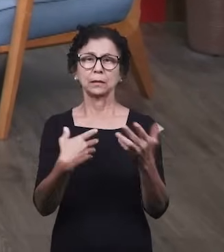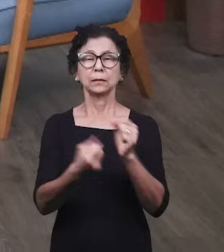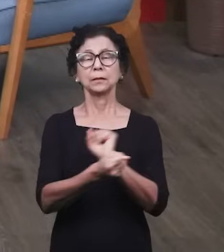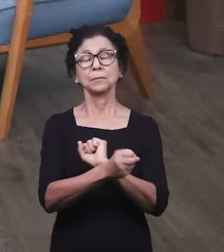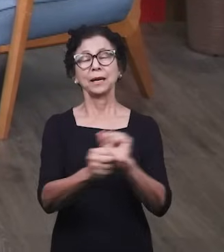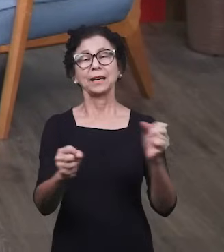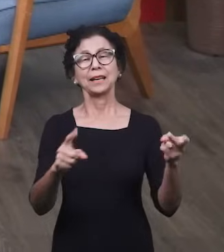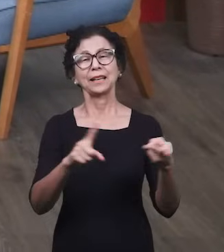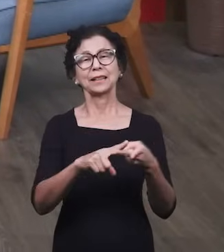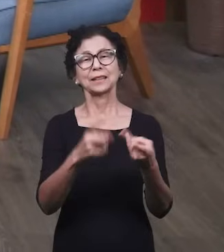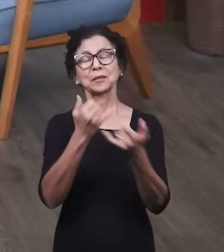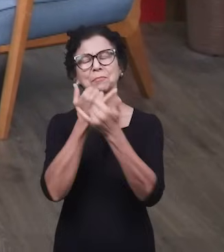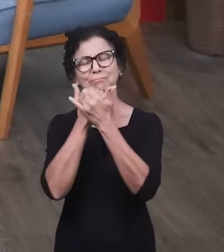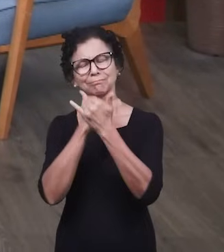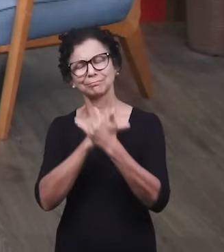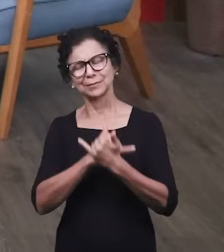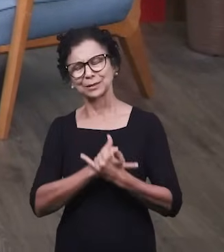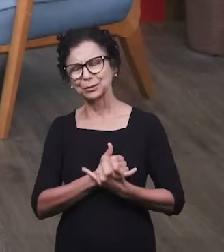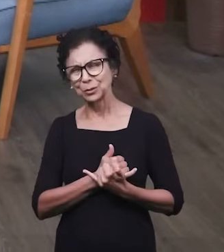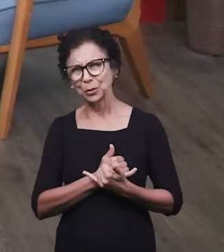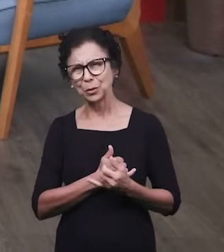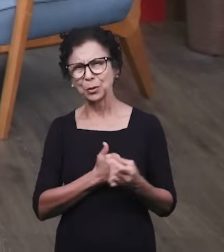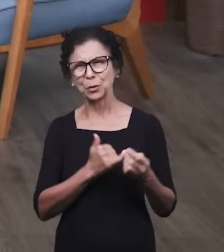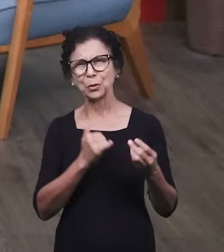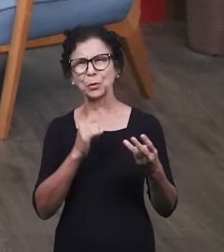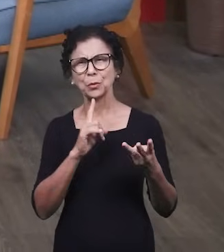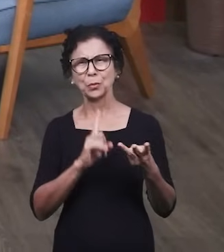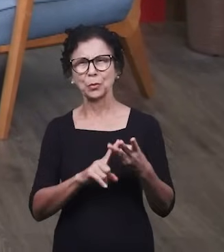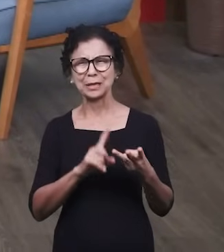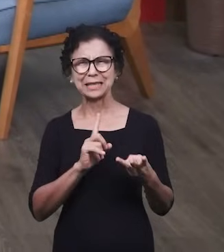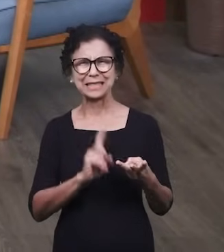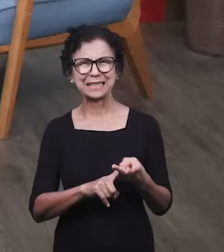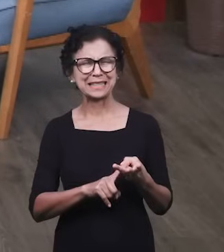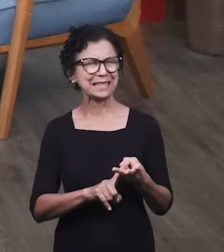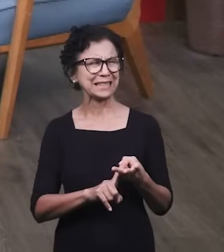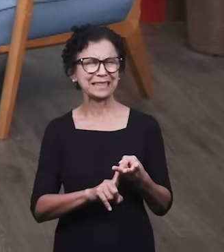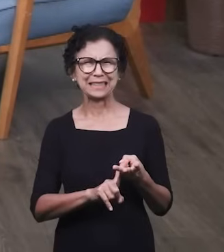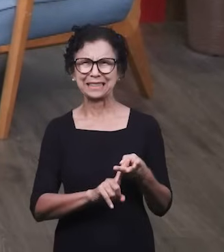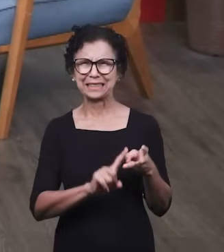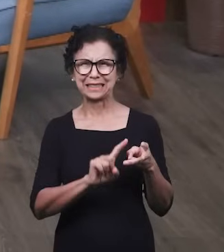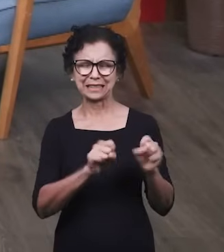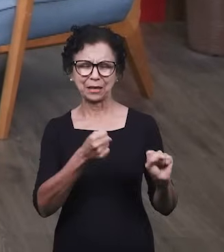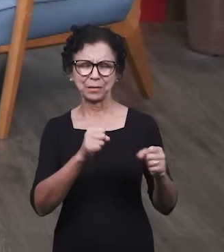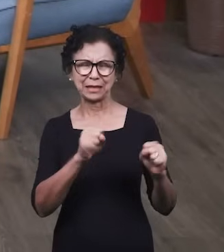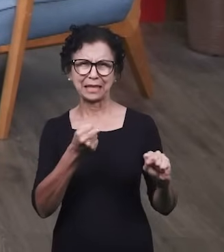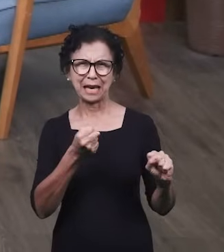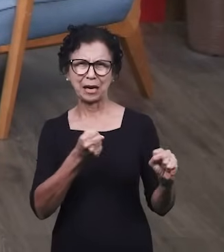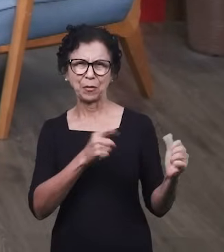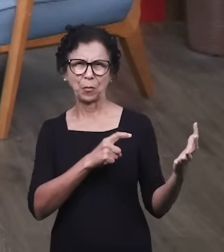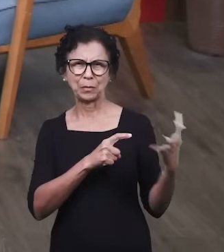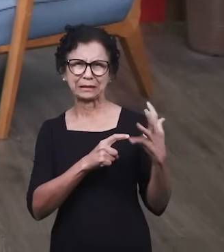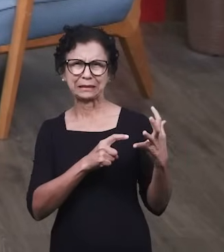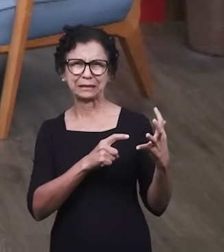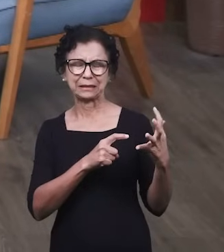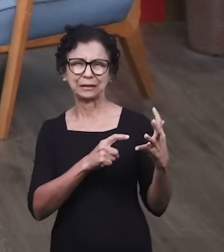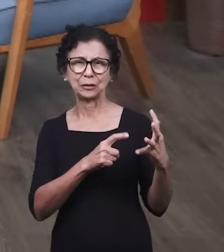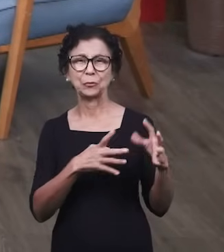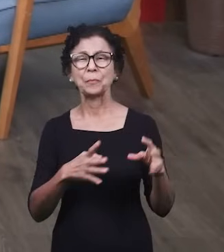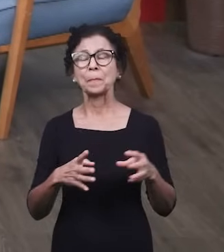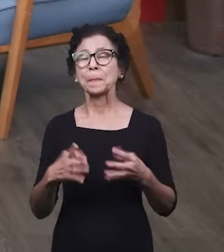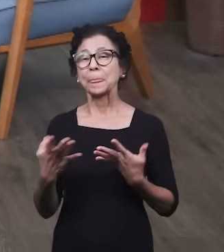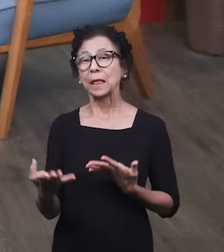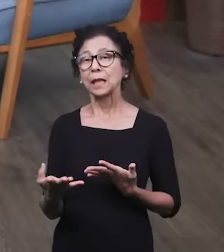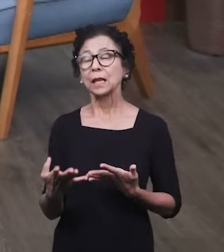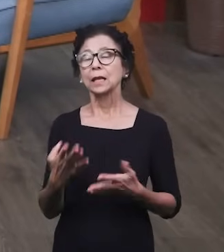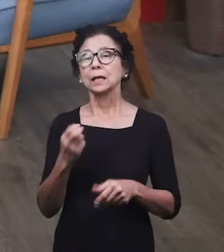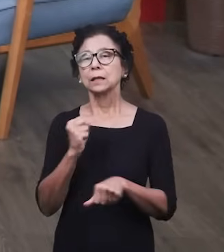liberta, que perdoa, que quebra cadeias, correntes. É a palavra que traz esperança para